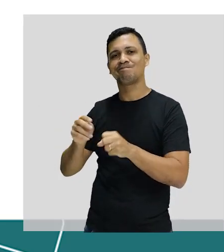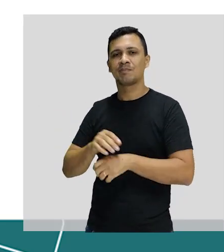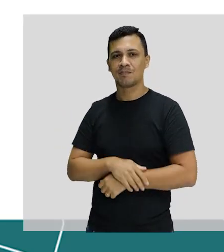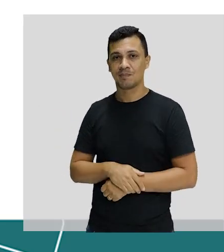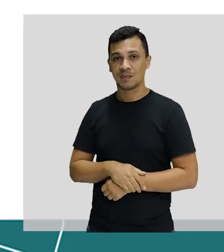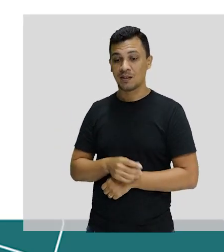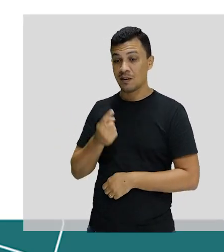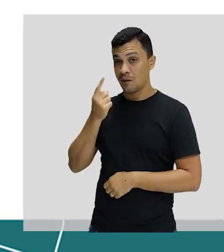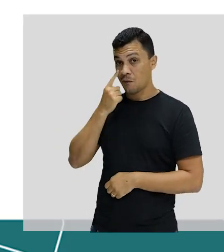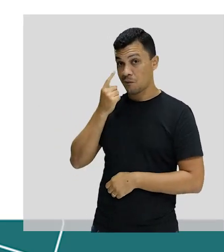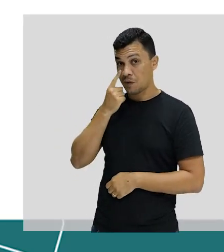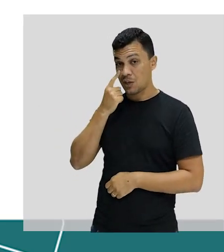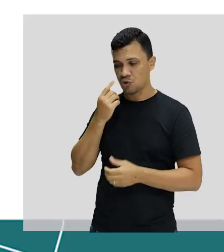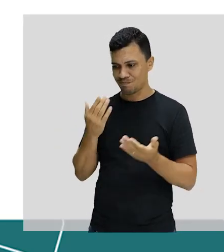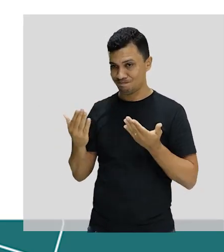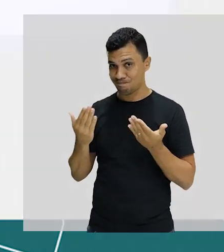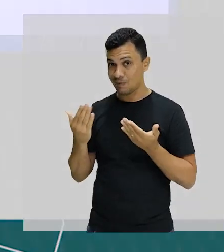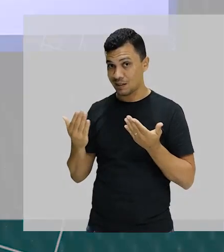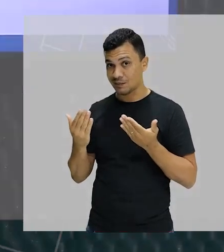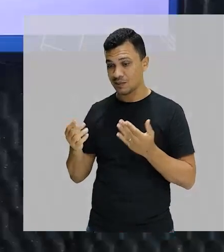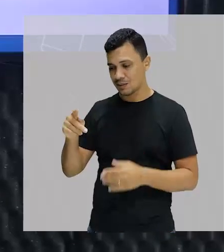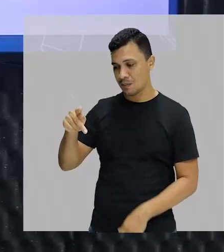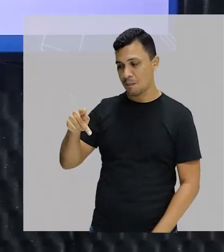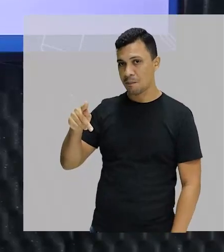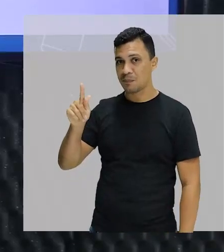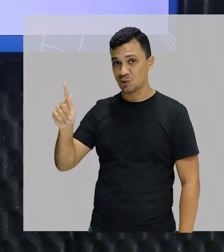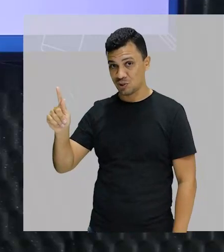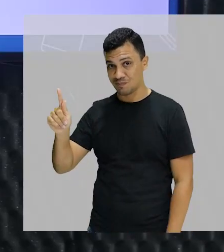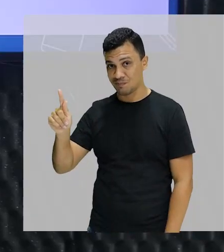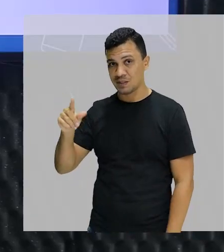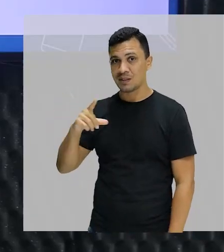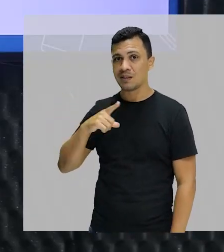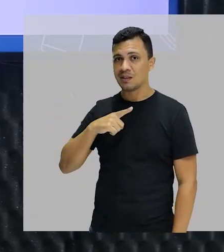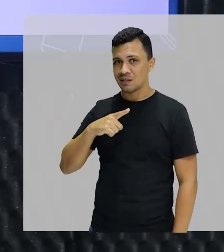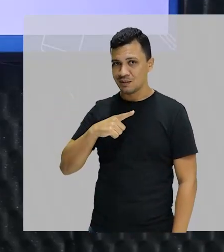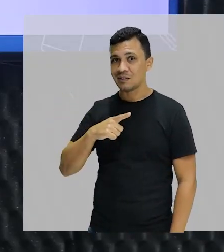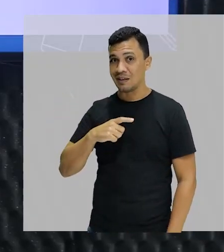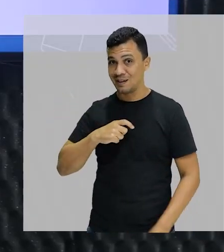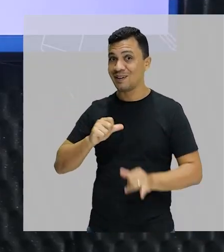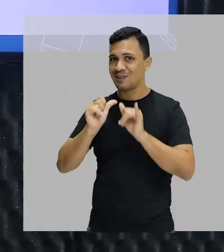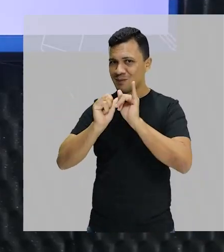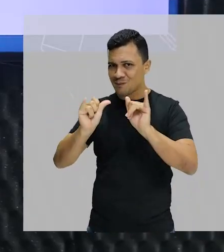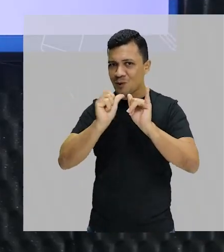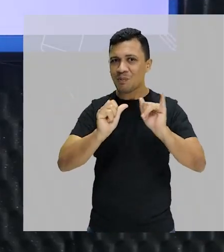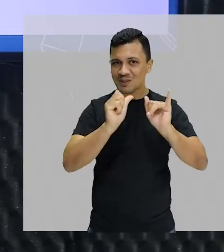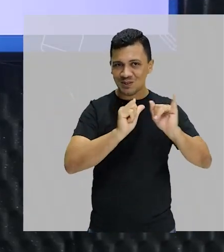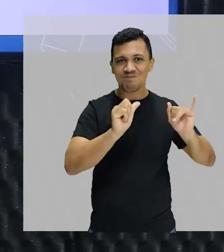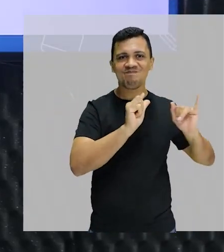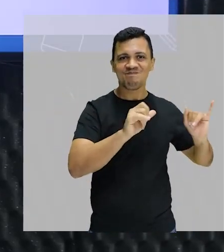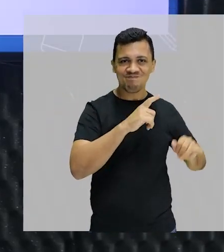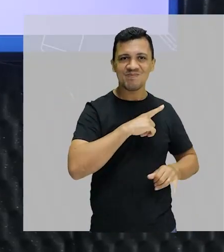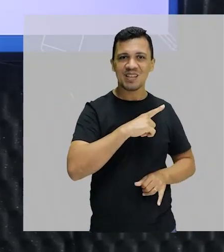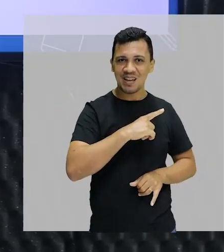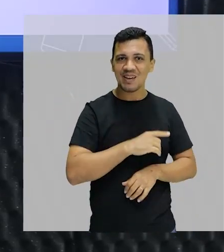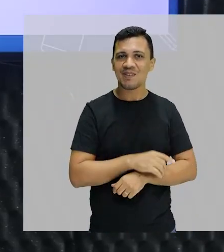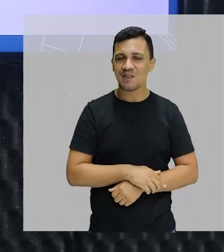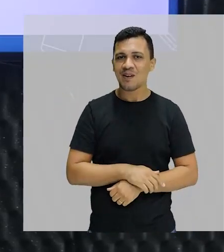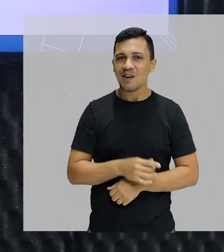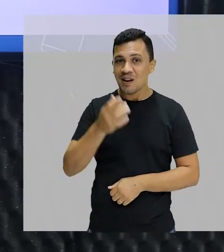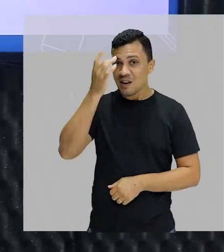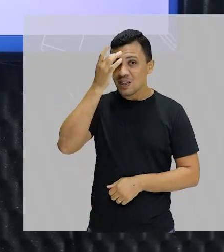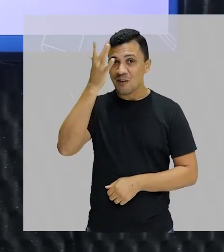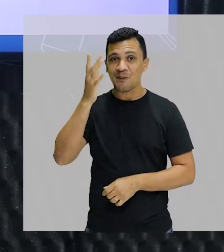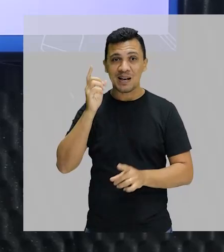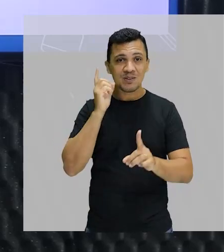que, analisando essa PG, nós já temos aí, né, bastante informação e está fácil até para a